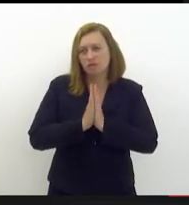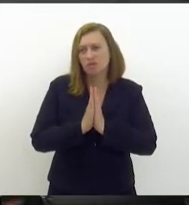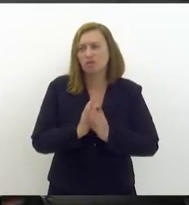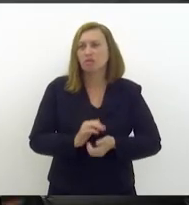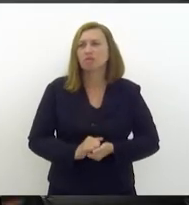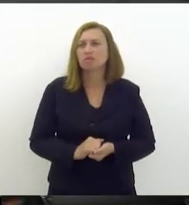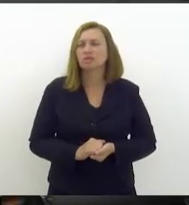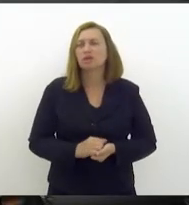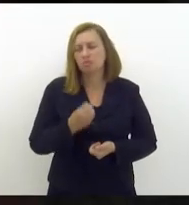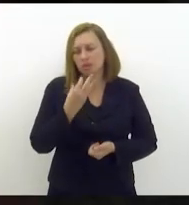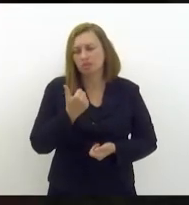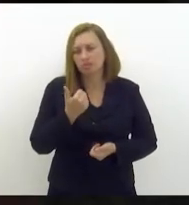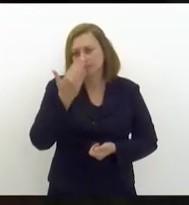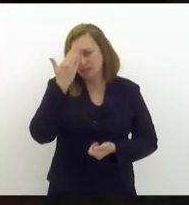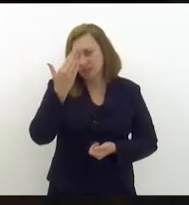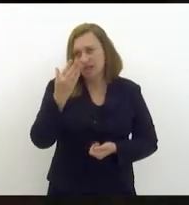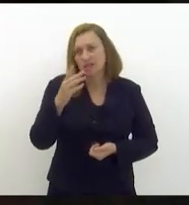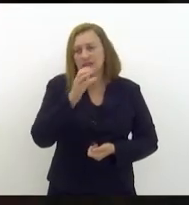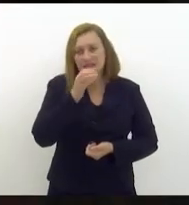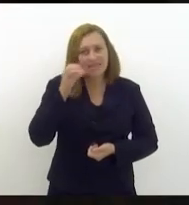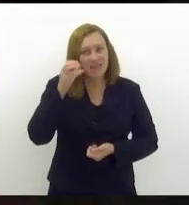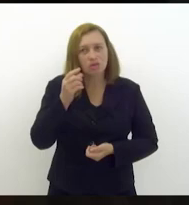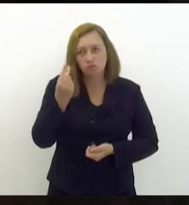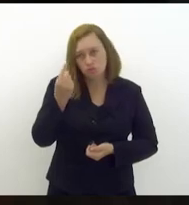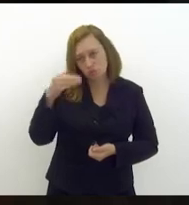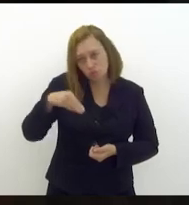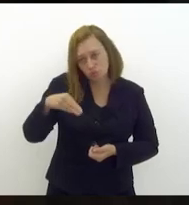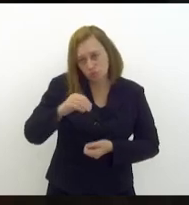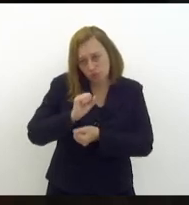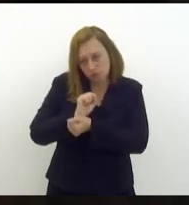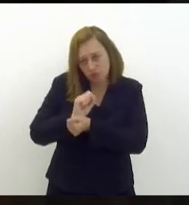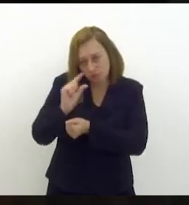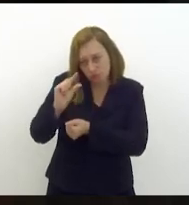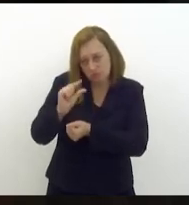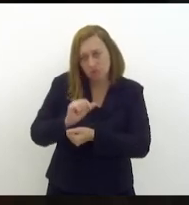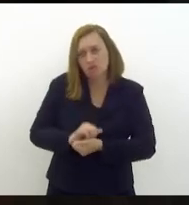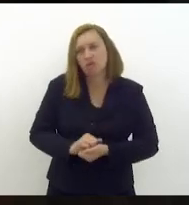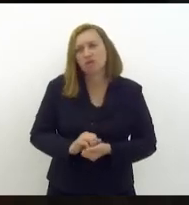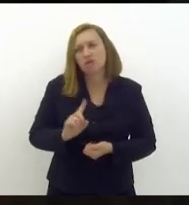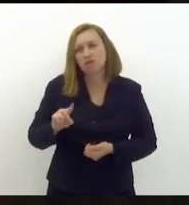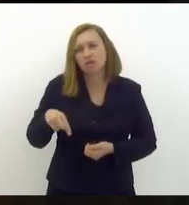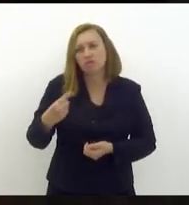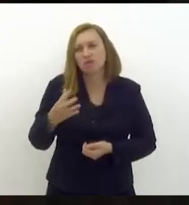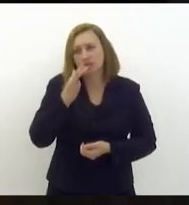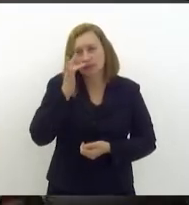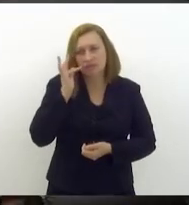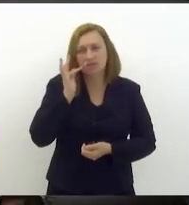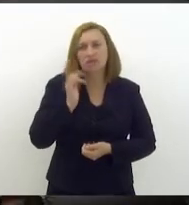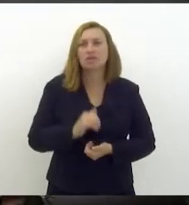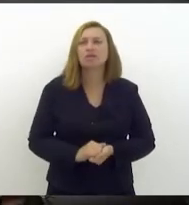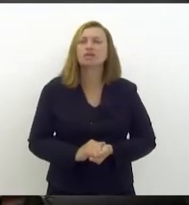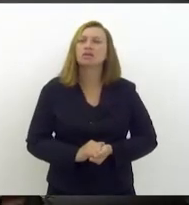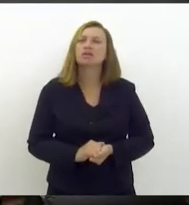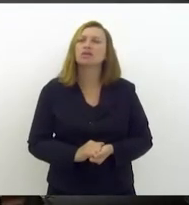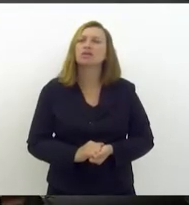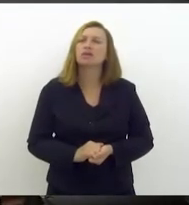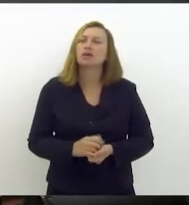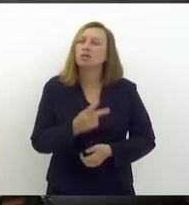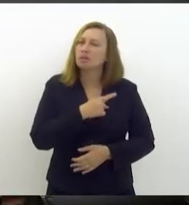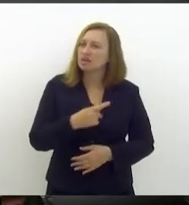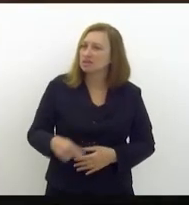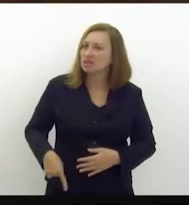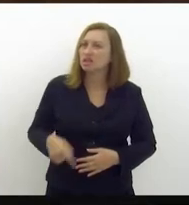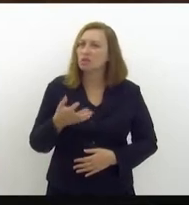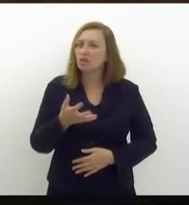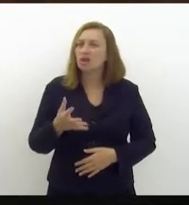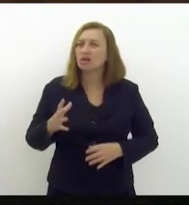tá bom obrigado só um minuto só após o Serafim aqui Presidente quero